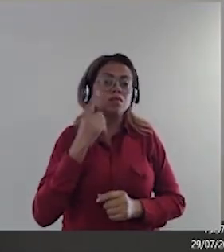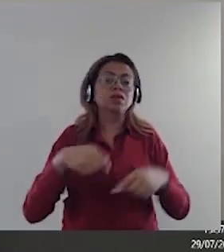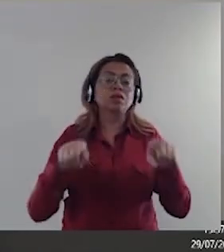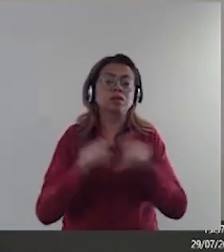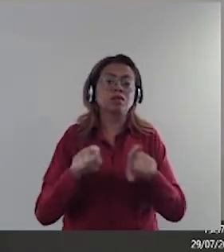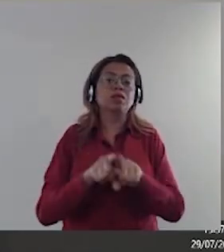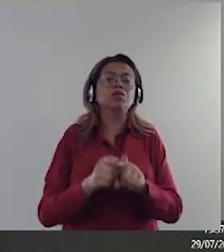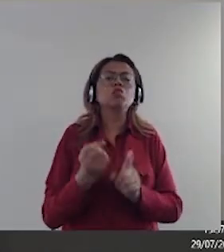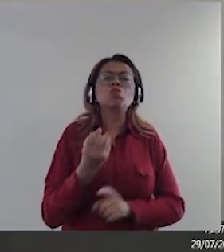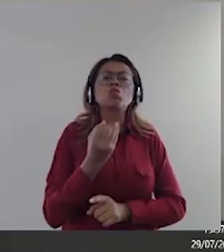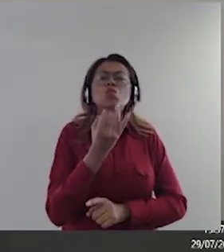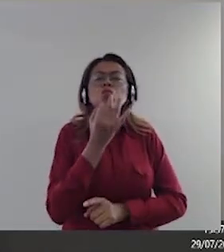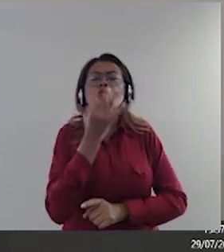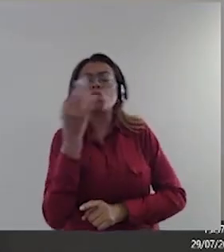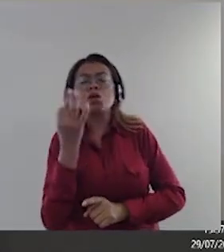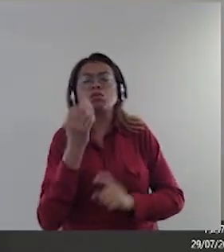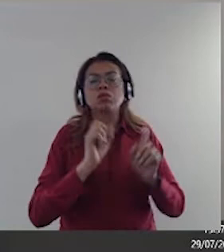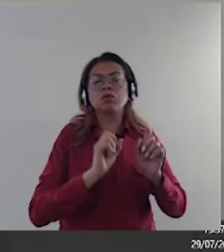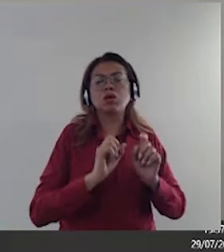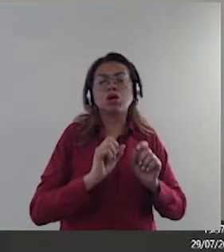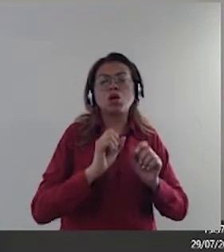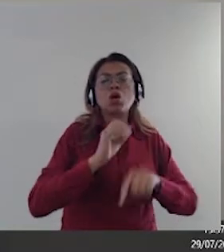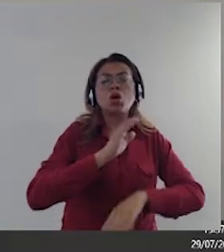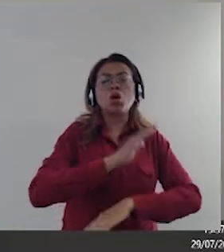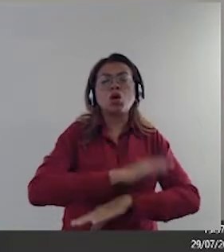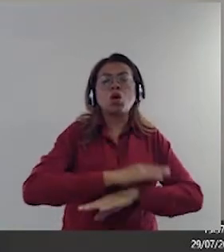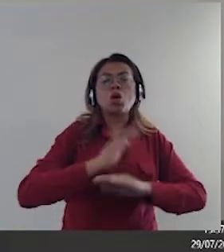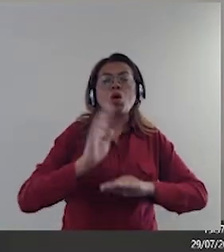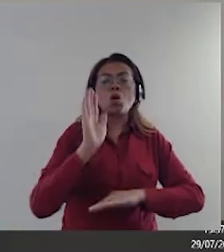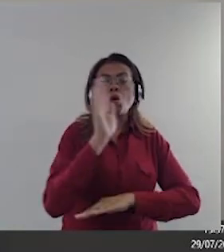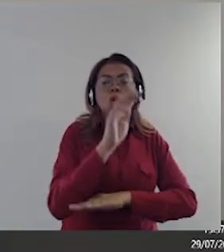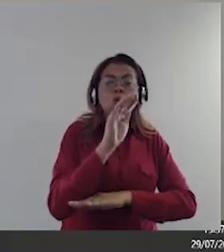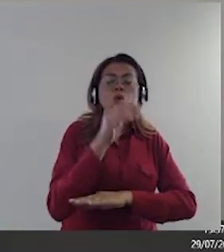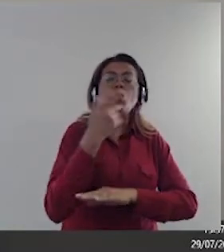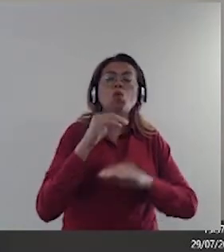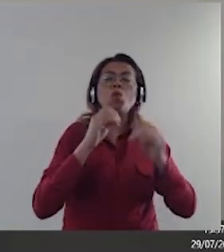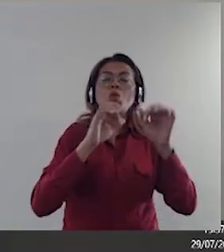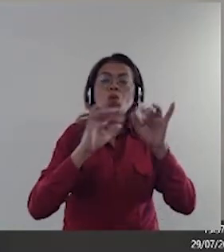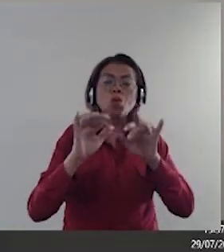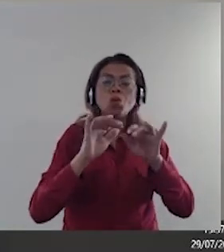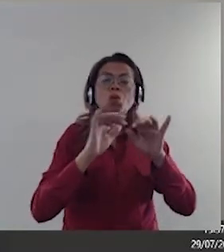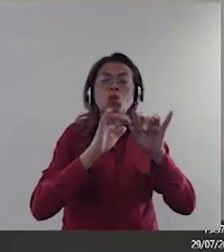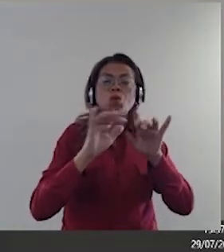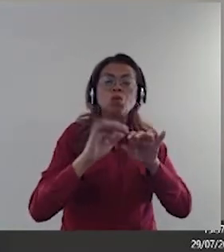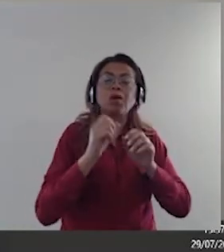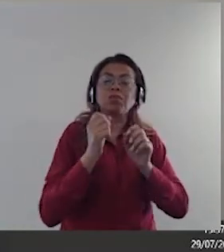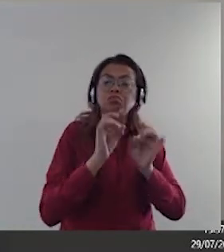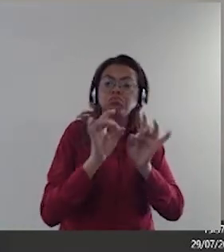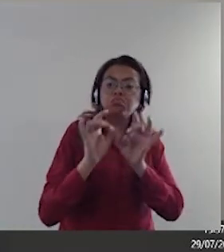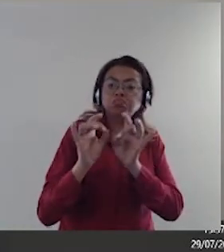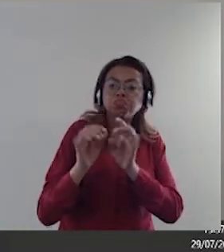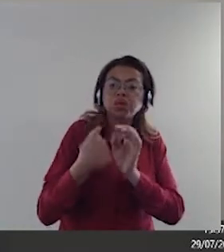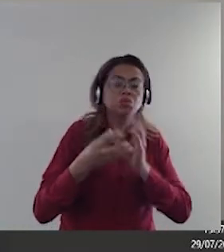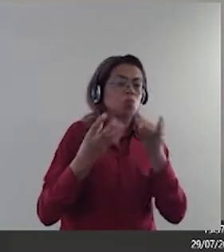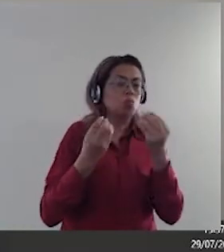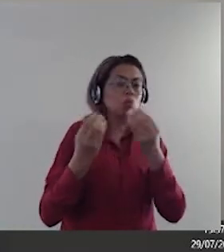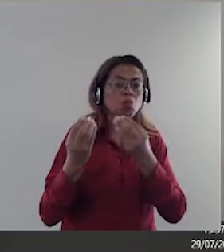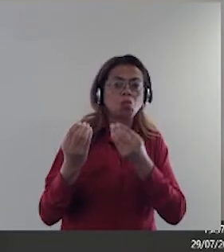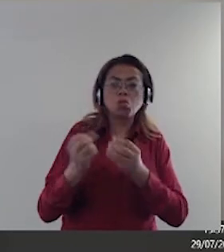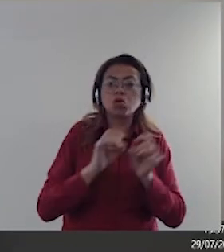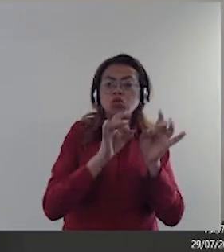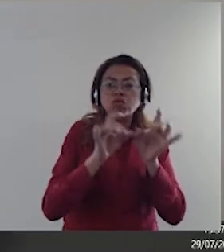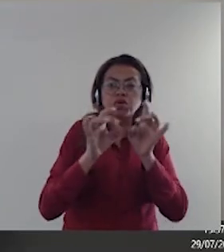razão da quantidade de computadores que foram vendidos já no começo da pandemia e mesmo durante a pandemia, ou seja, nós passamos a ter mais acesso